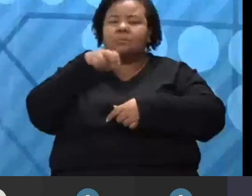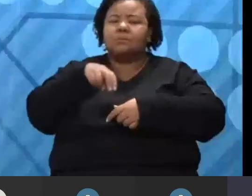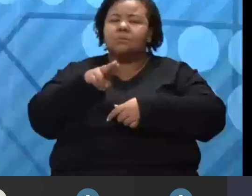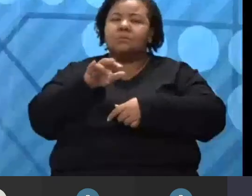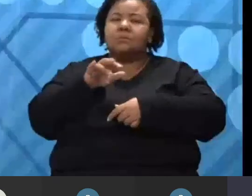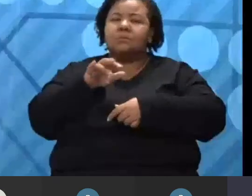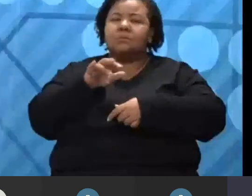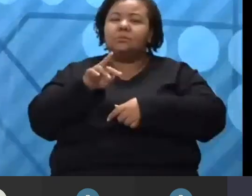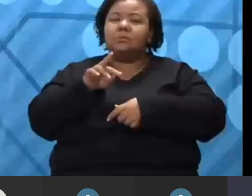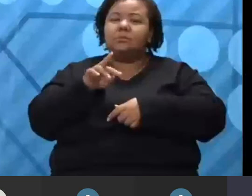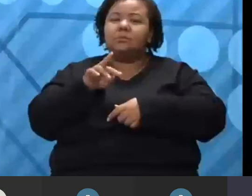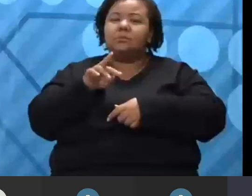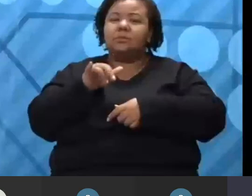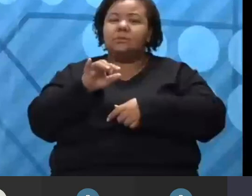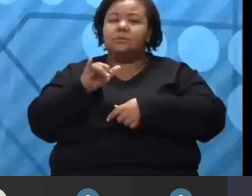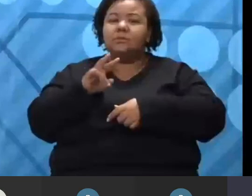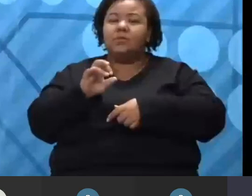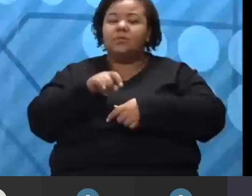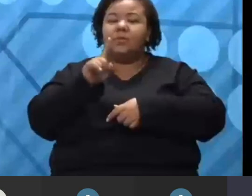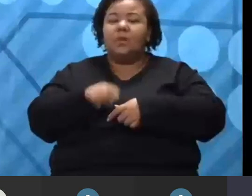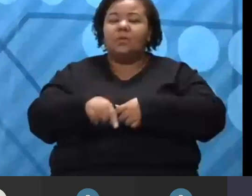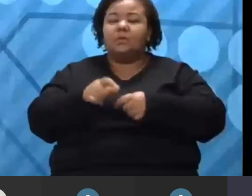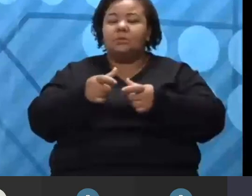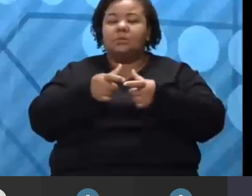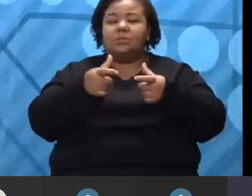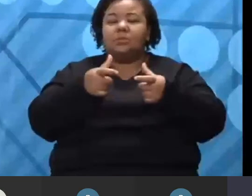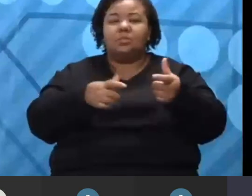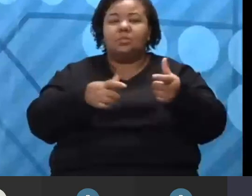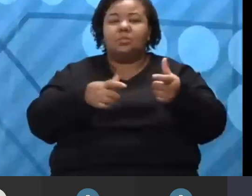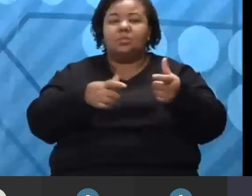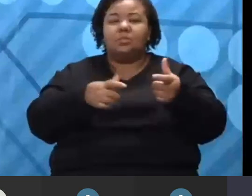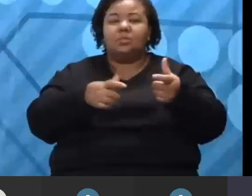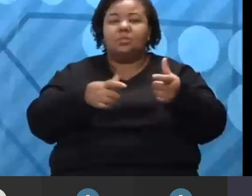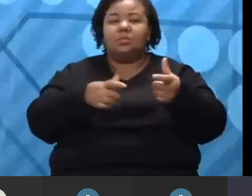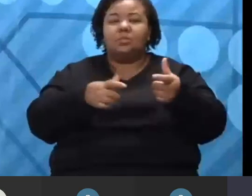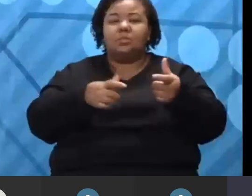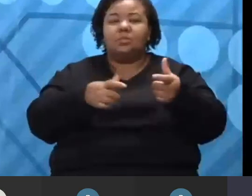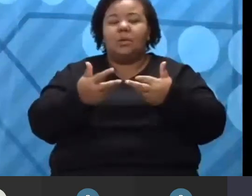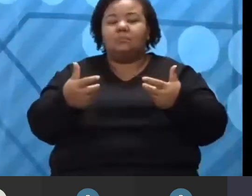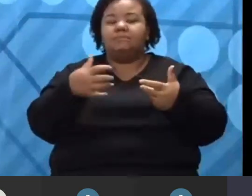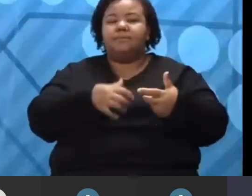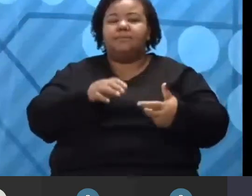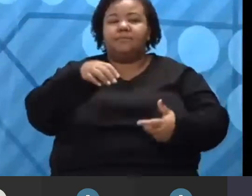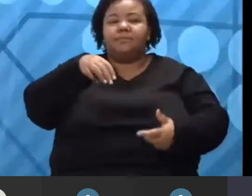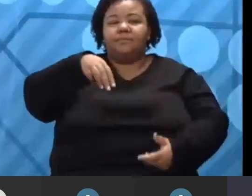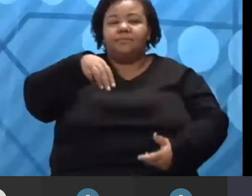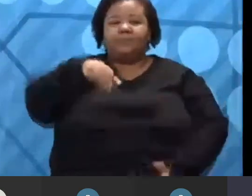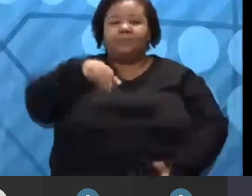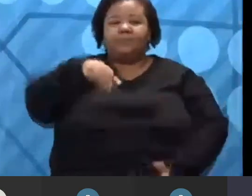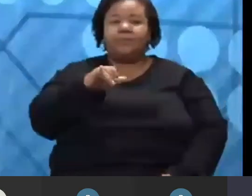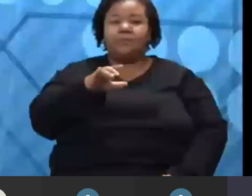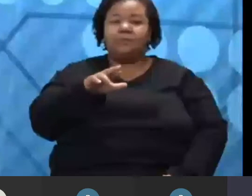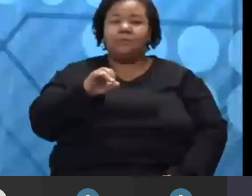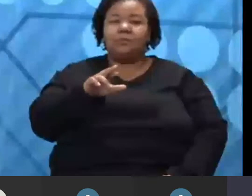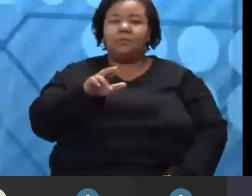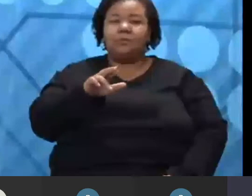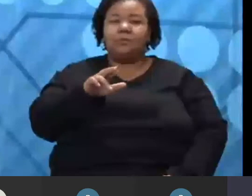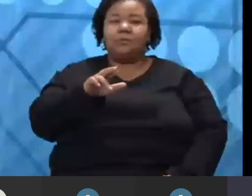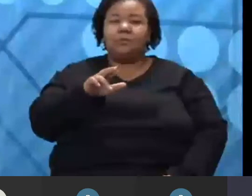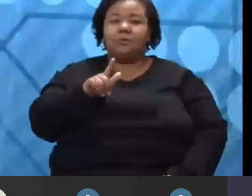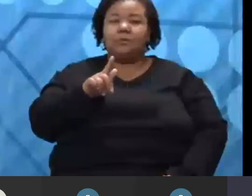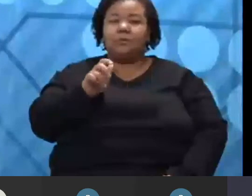Um meio nutritivo é aquele meio no qual vai crescer qualquer tipo de micro-organismo. Então, ele é um meio que tem muitos